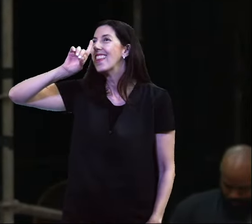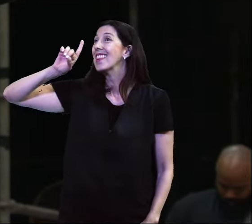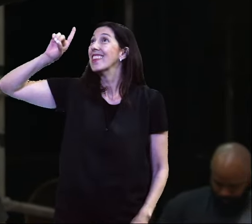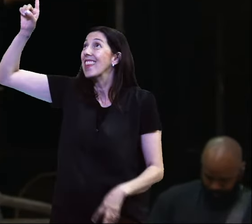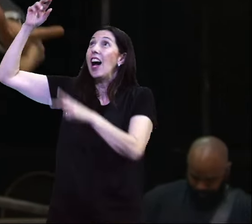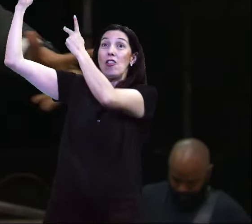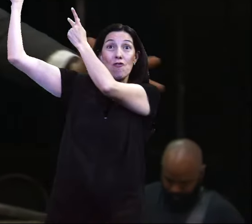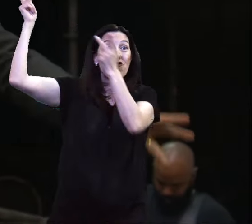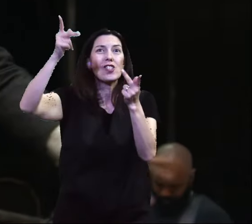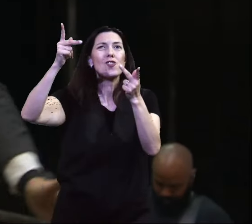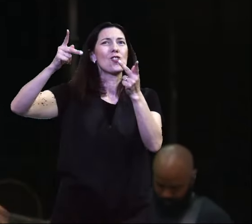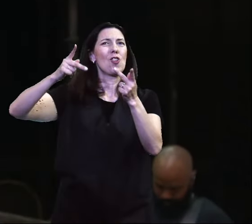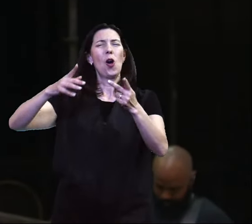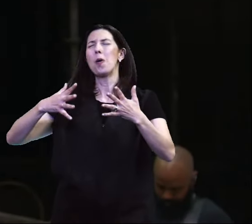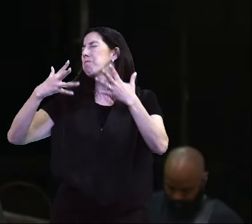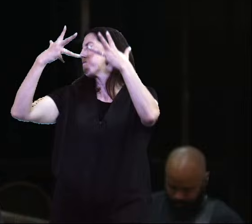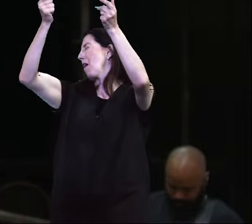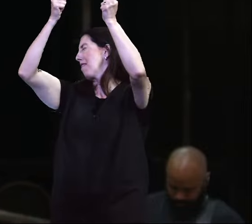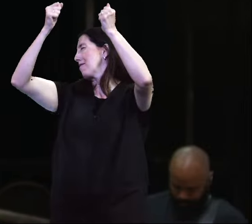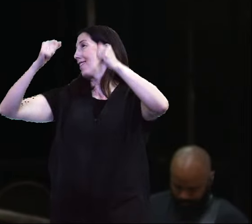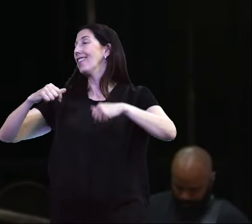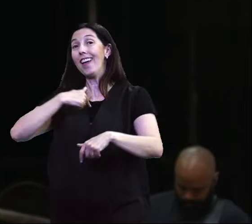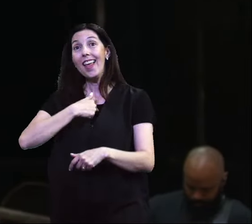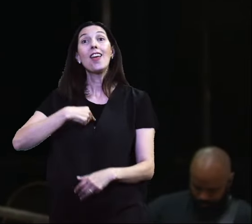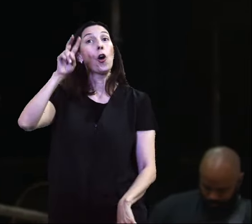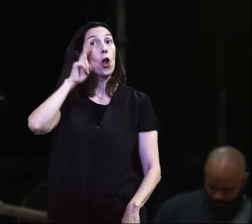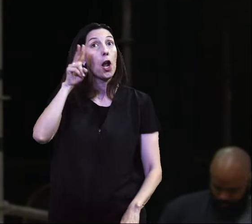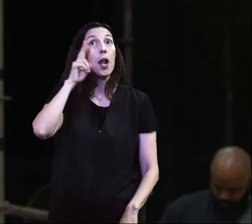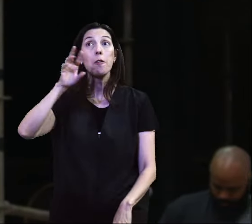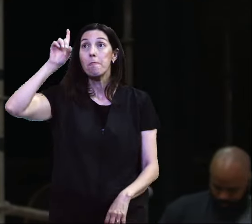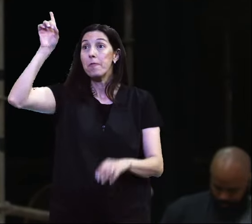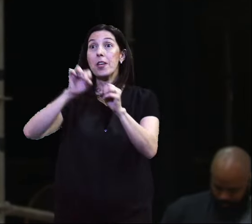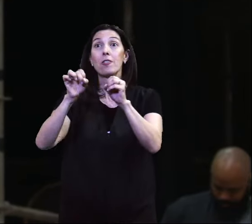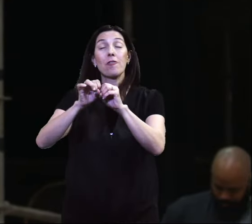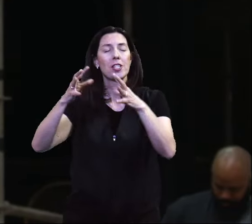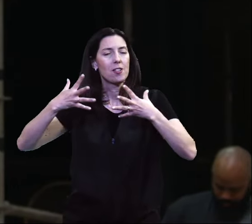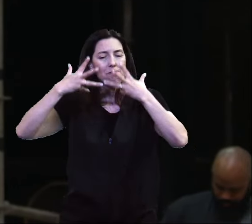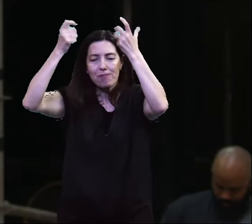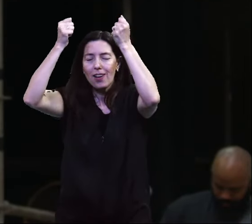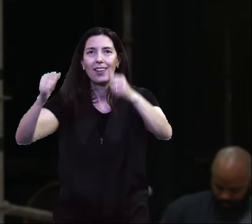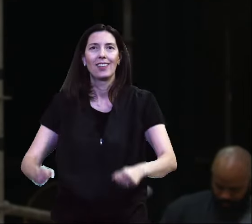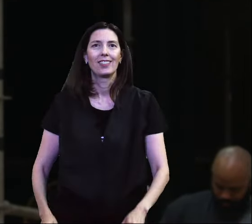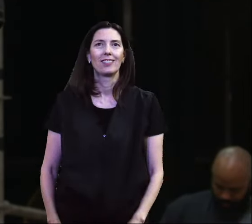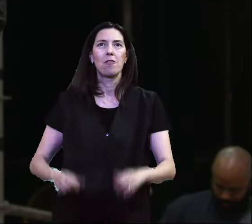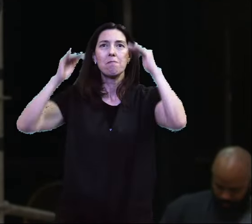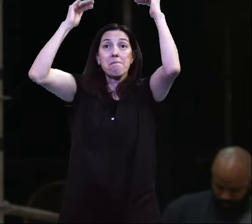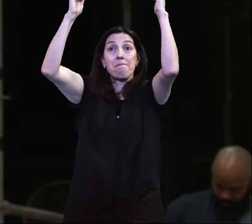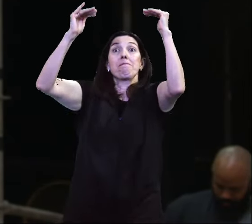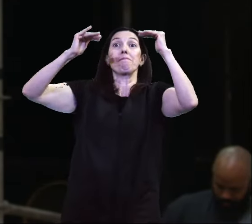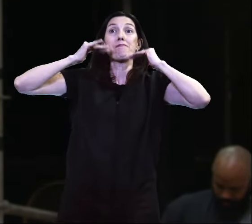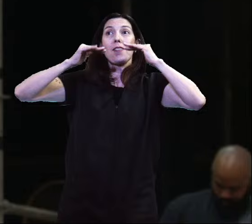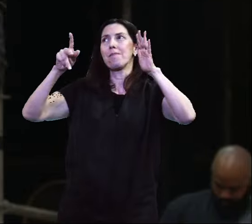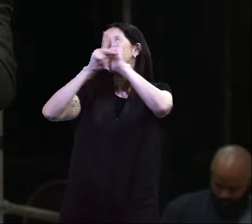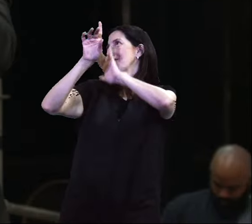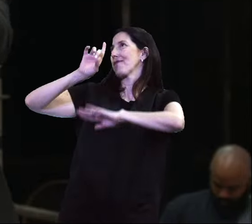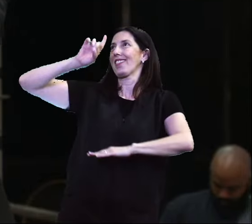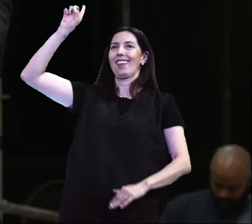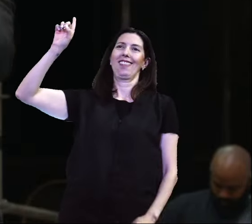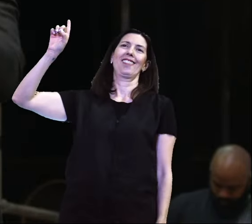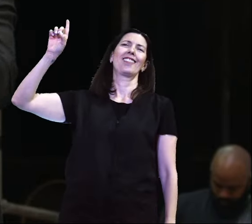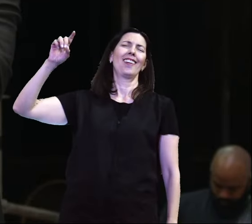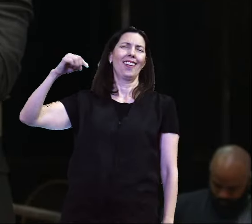nos visitou de uma maneira tremenda. Eu lembro de Deus fazendo coisas aqui incríveis, sobrenaturais, de Deus